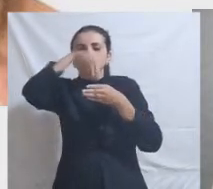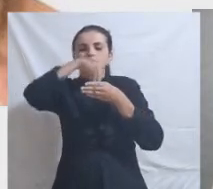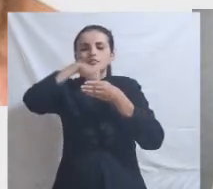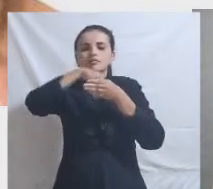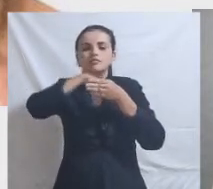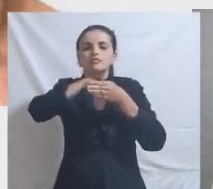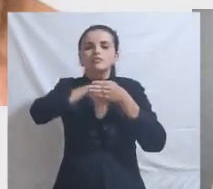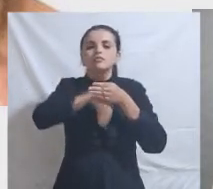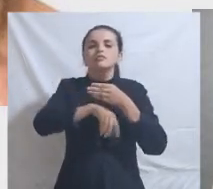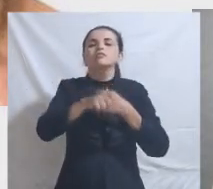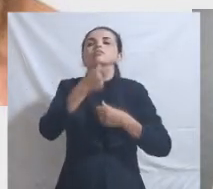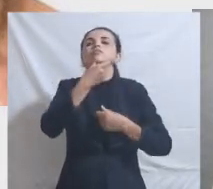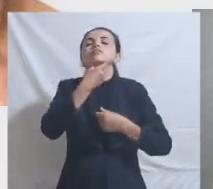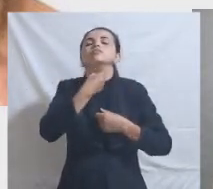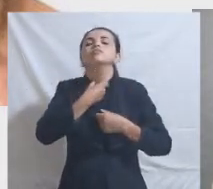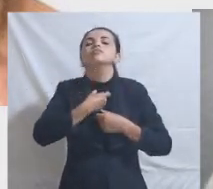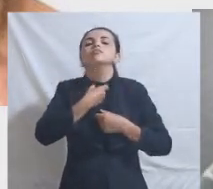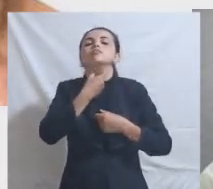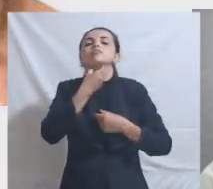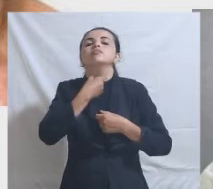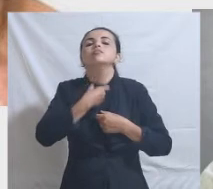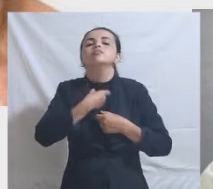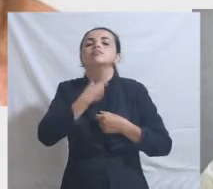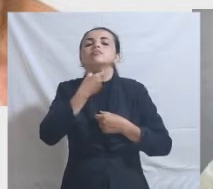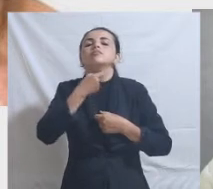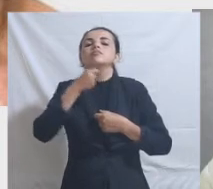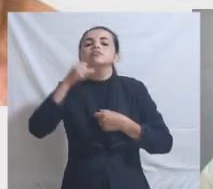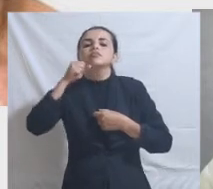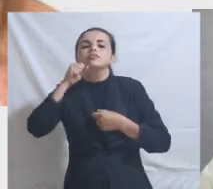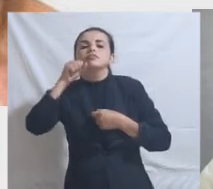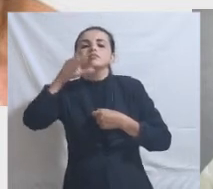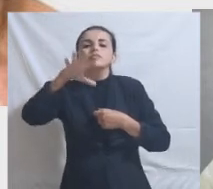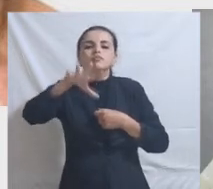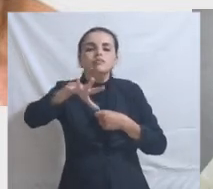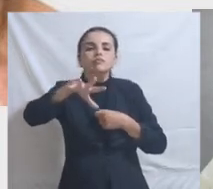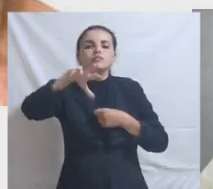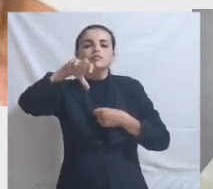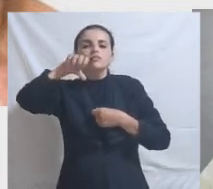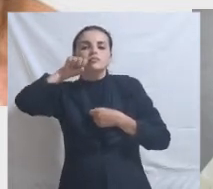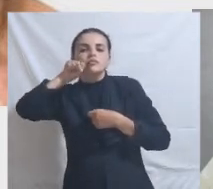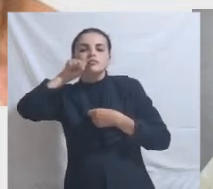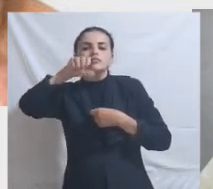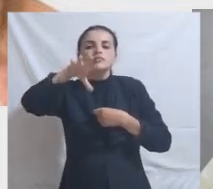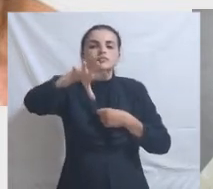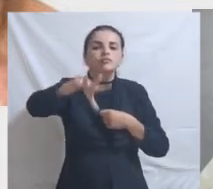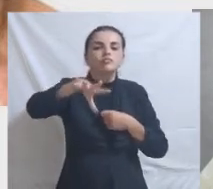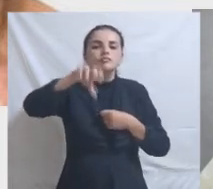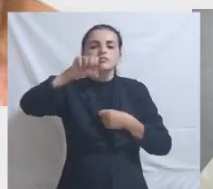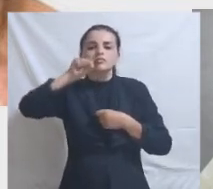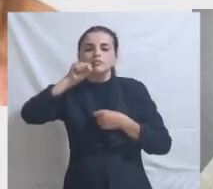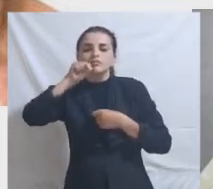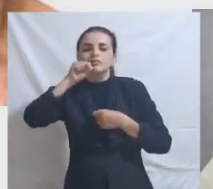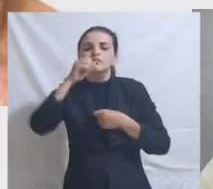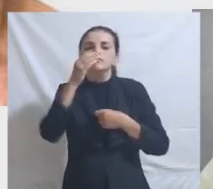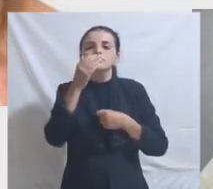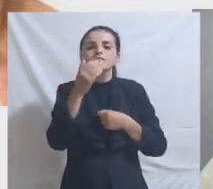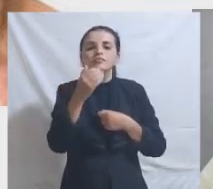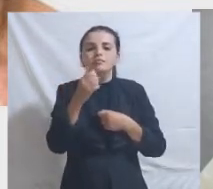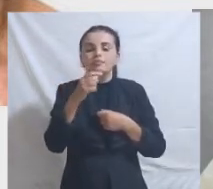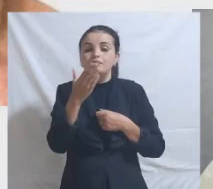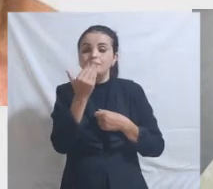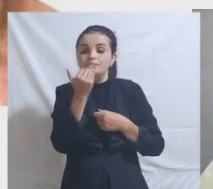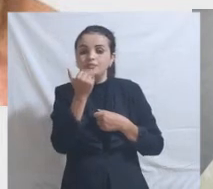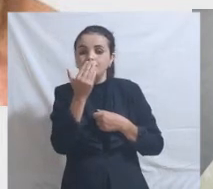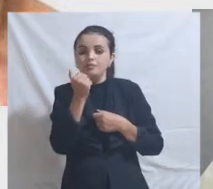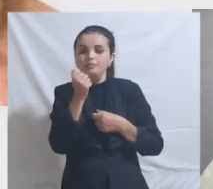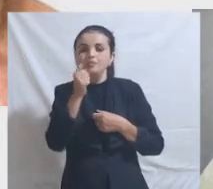saída de ar. Então, vejam só, quando nós estamos nos alimentando, a nossa epíglote ela é fechada. Então,